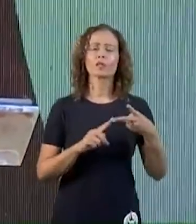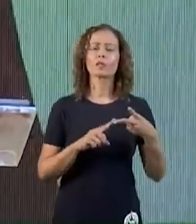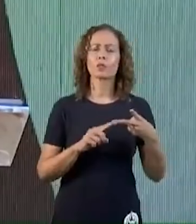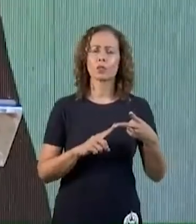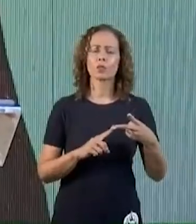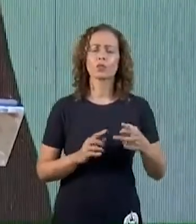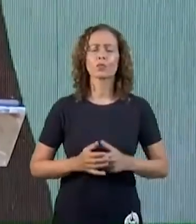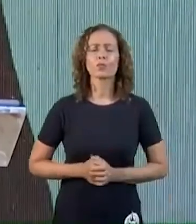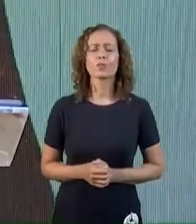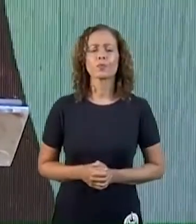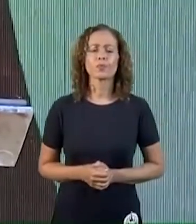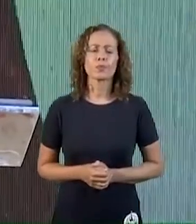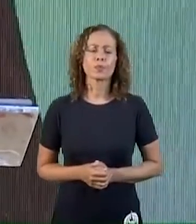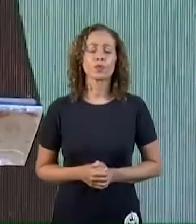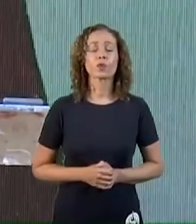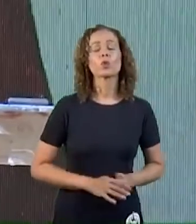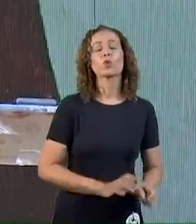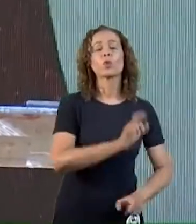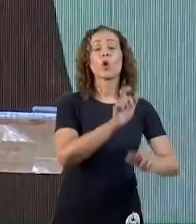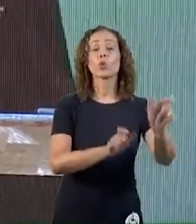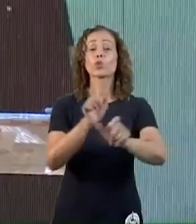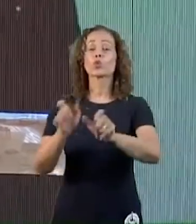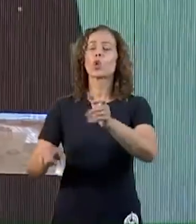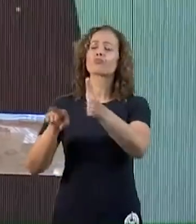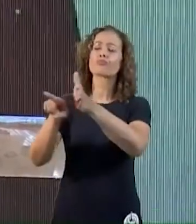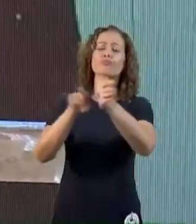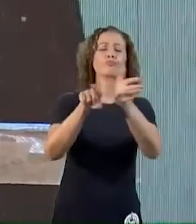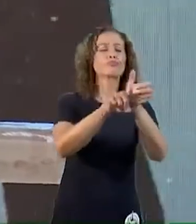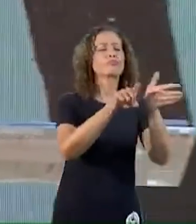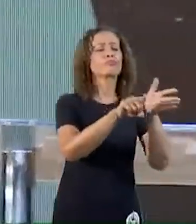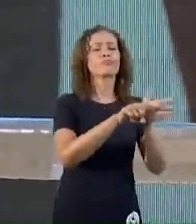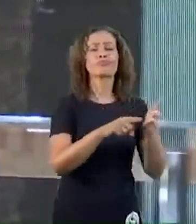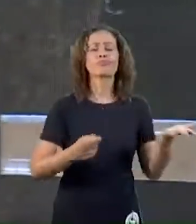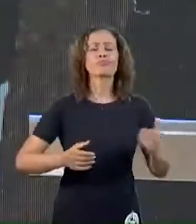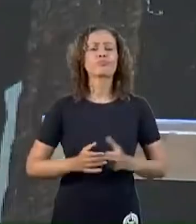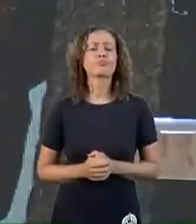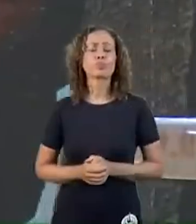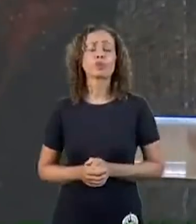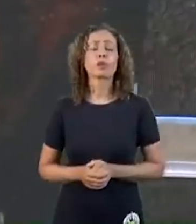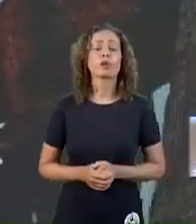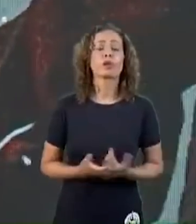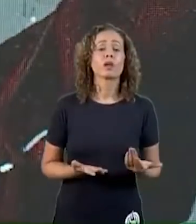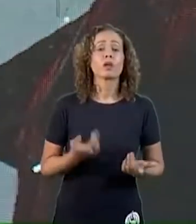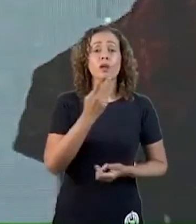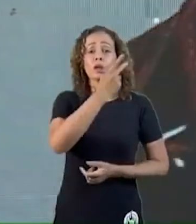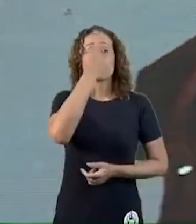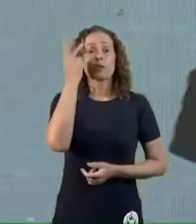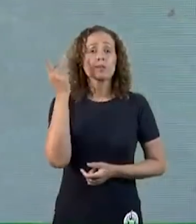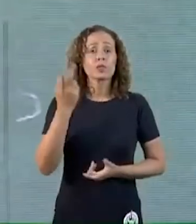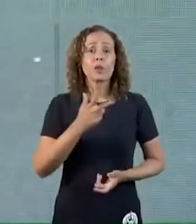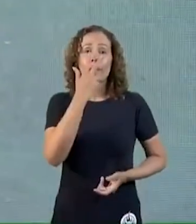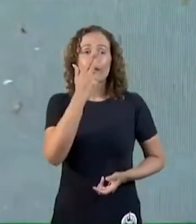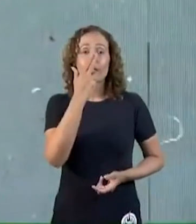doença, questionamento dos outros e não de si mesmo. A pessoa vira um crítico dos outros e não de